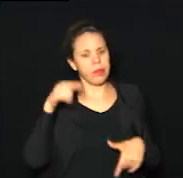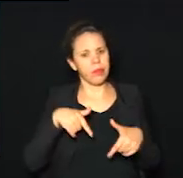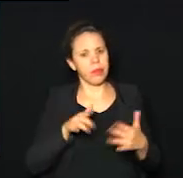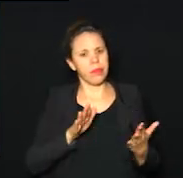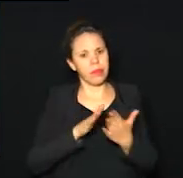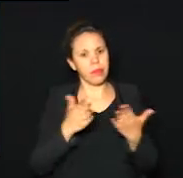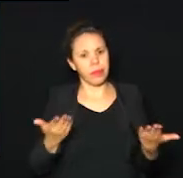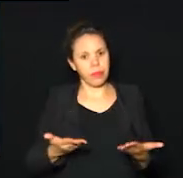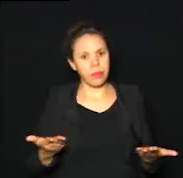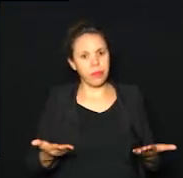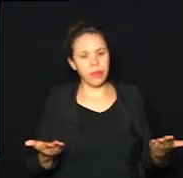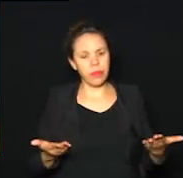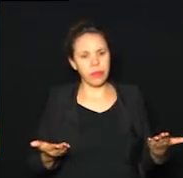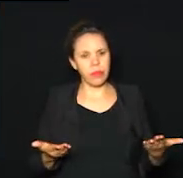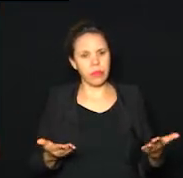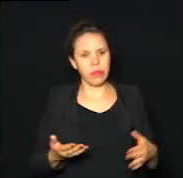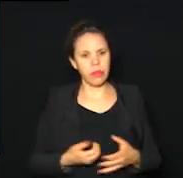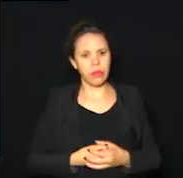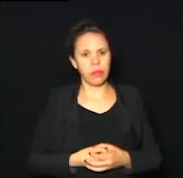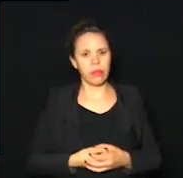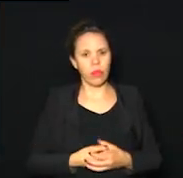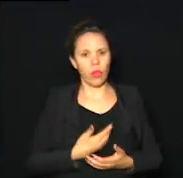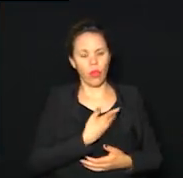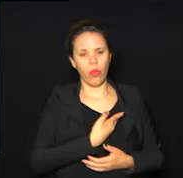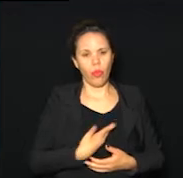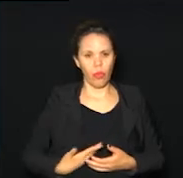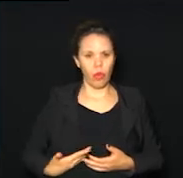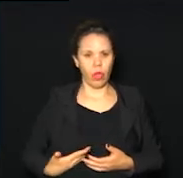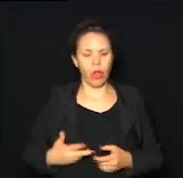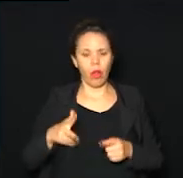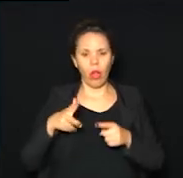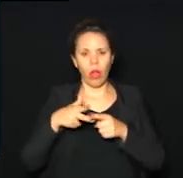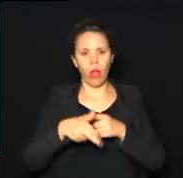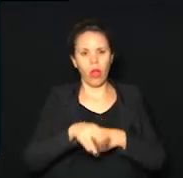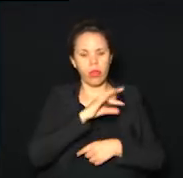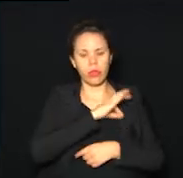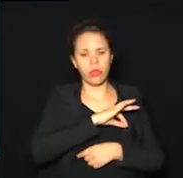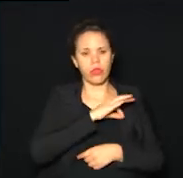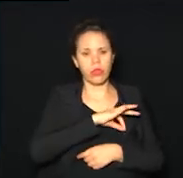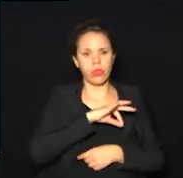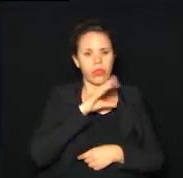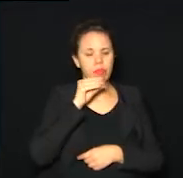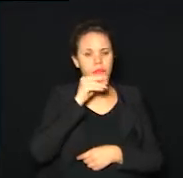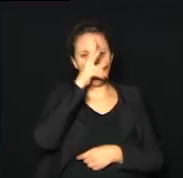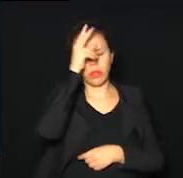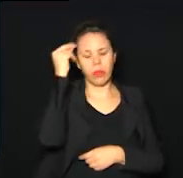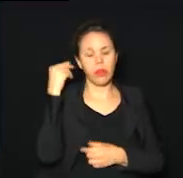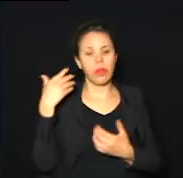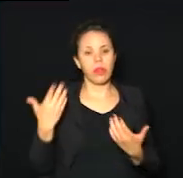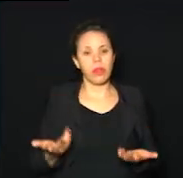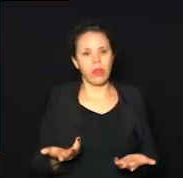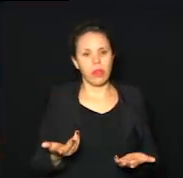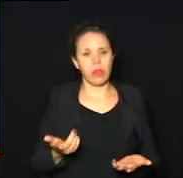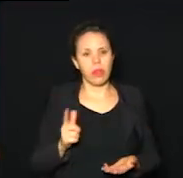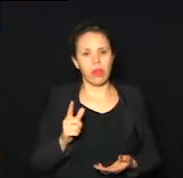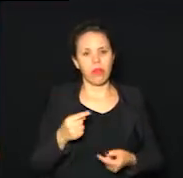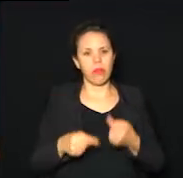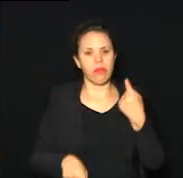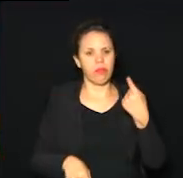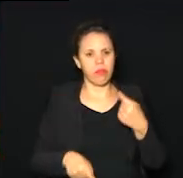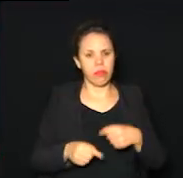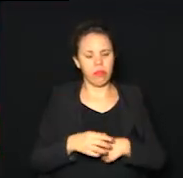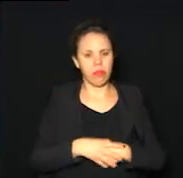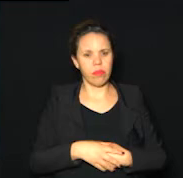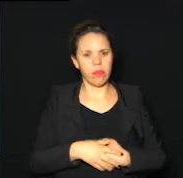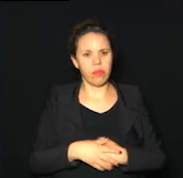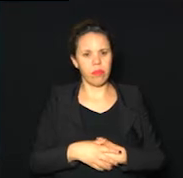processo agora, com ameaça, inclusive, do governo de cortar o salário dos servidores públicos. Então, é uma lógica perversa.